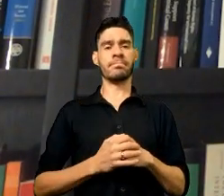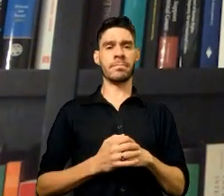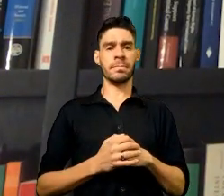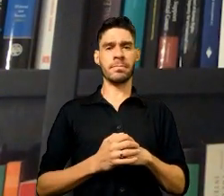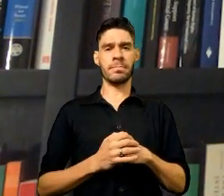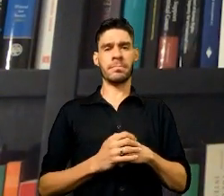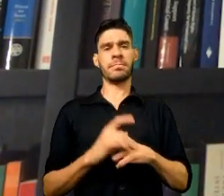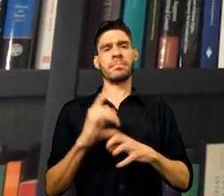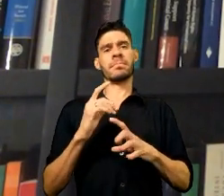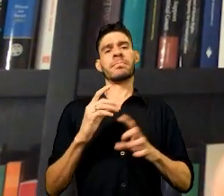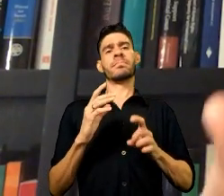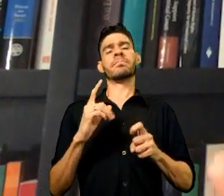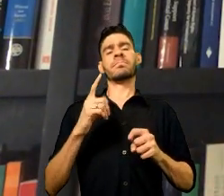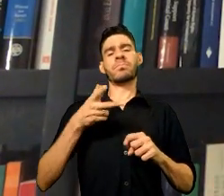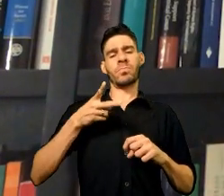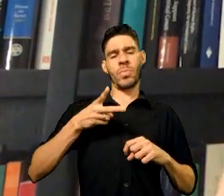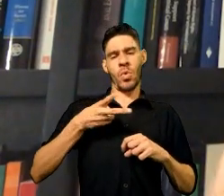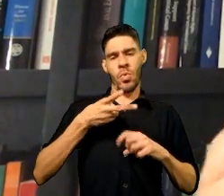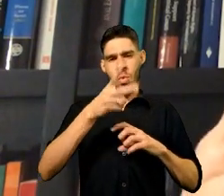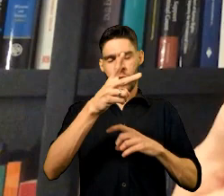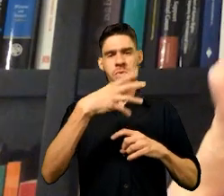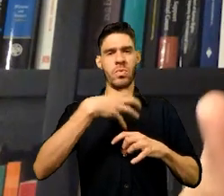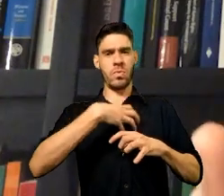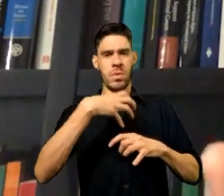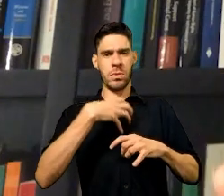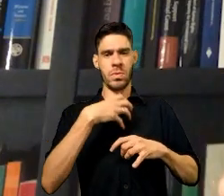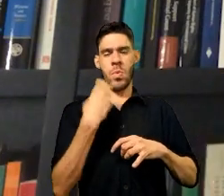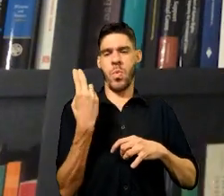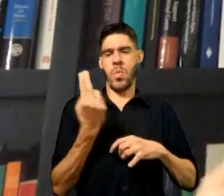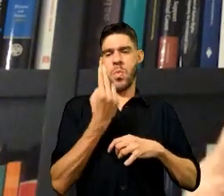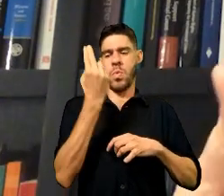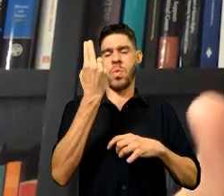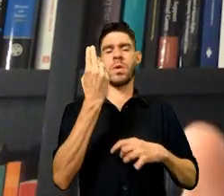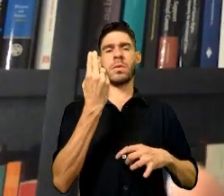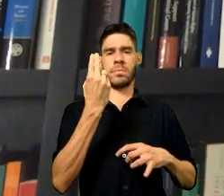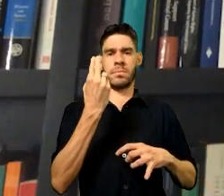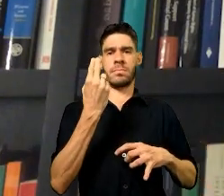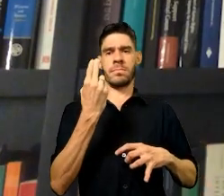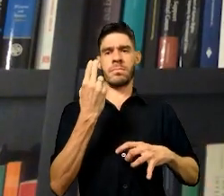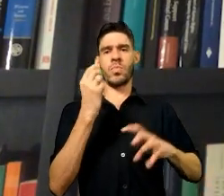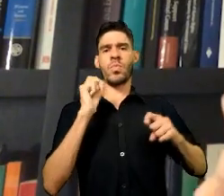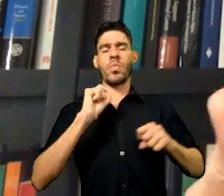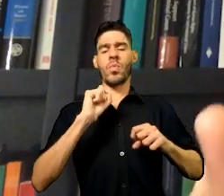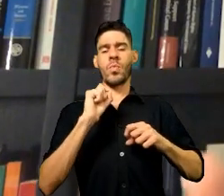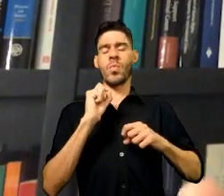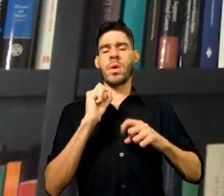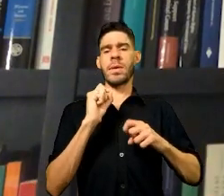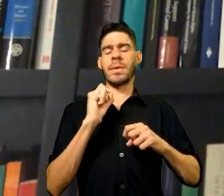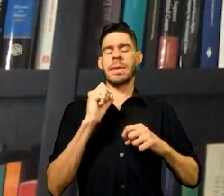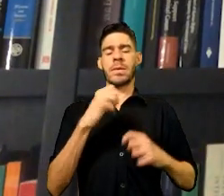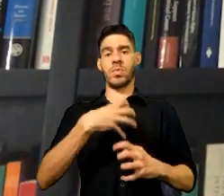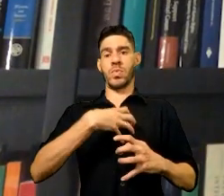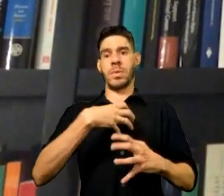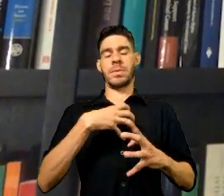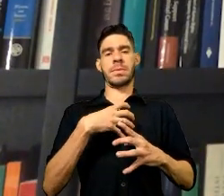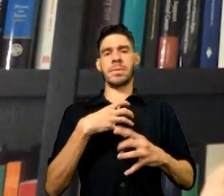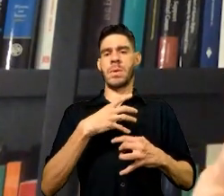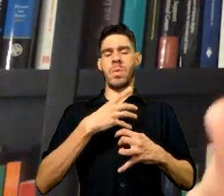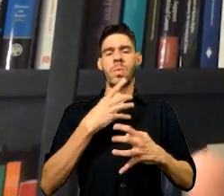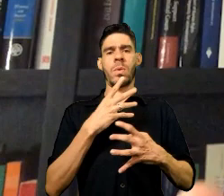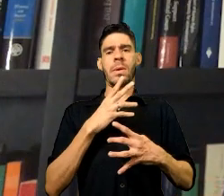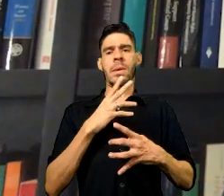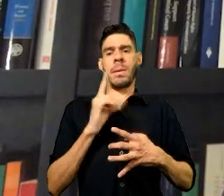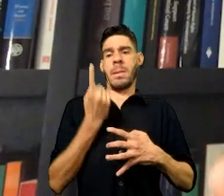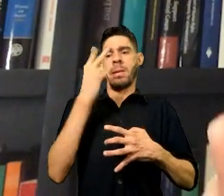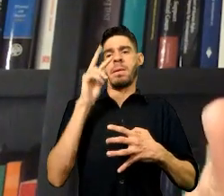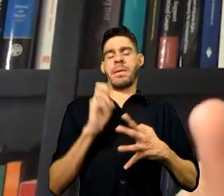portanto, enquanto perdurar esta situação de emergência, de excepcionalidade,